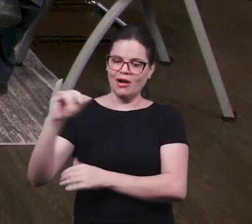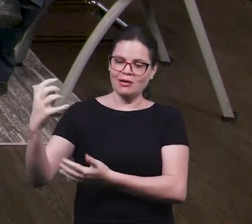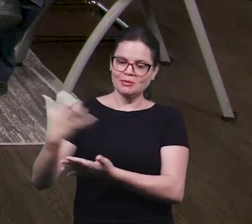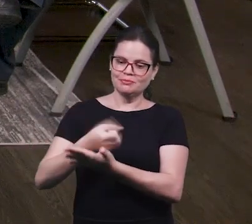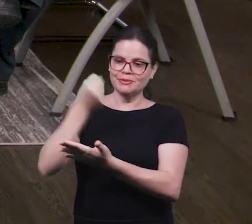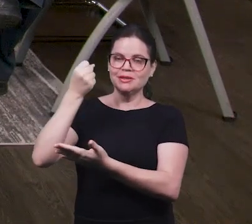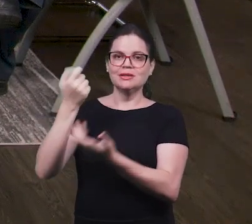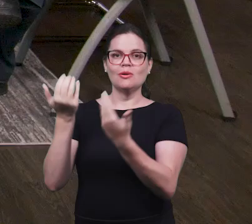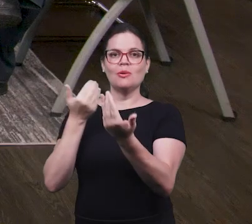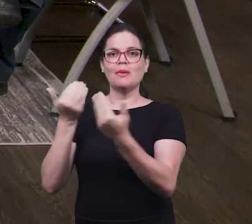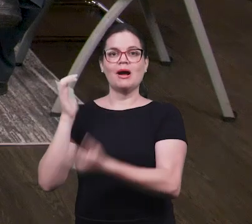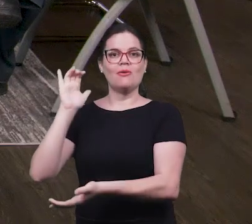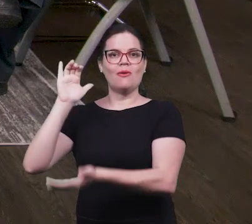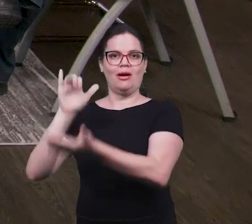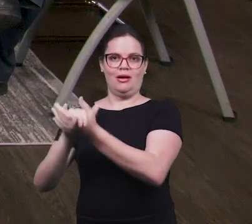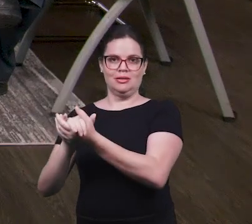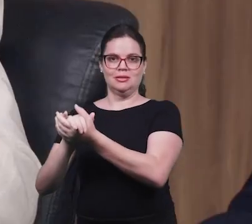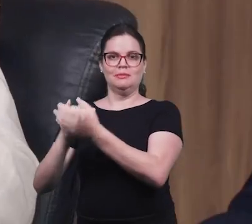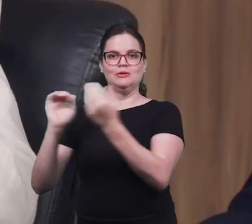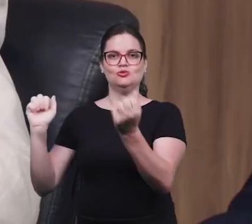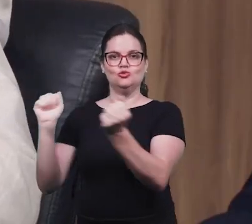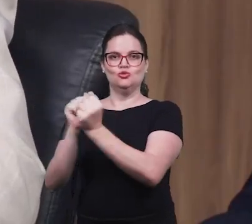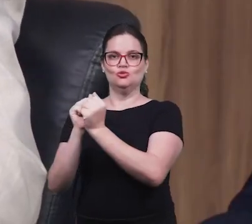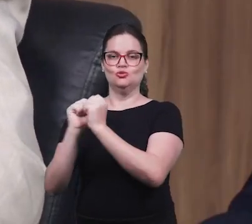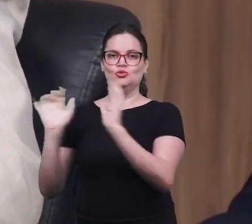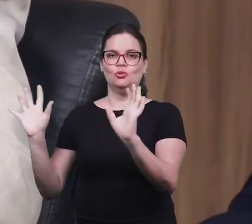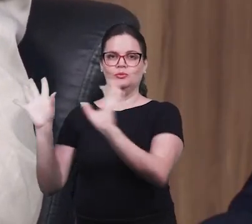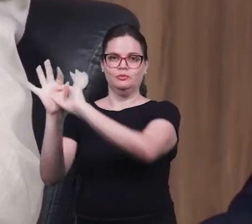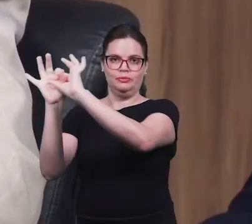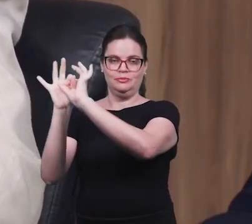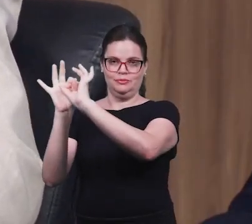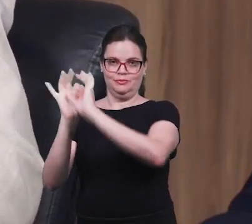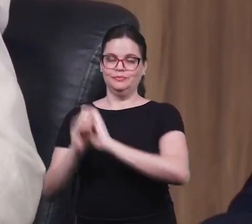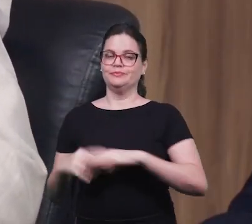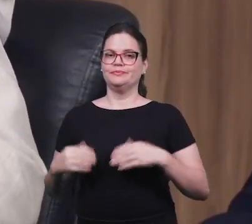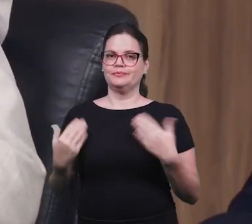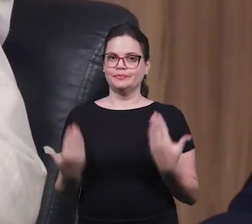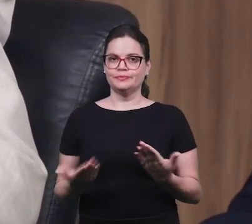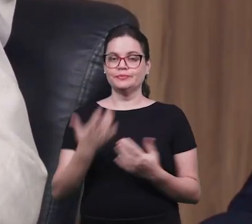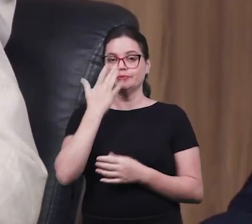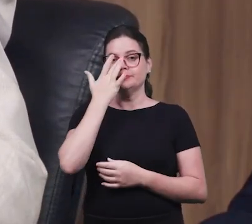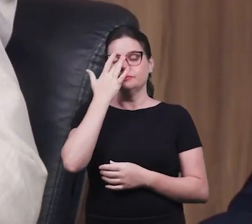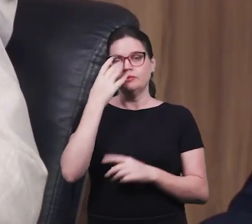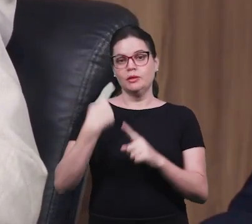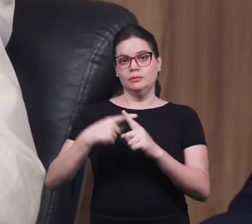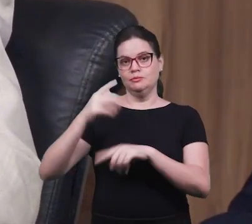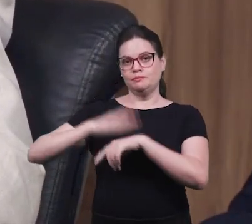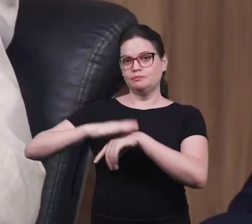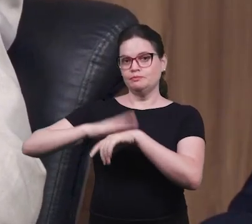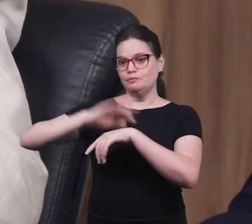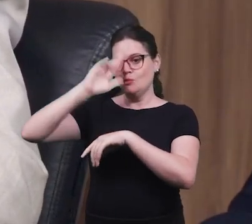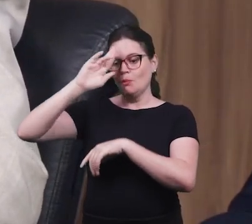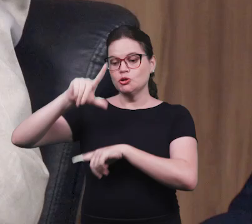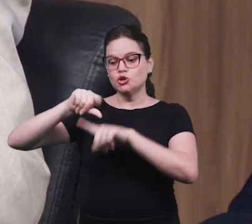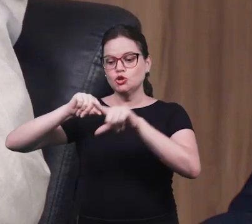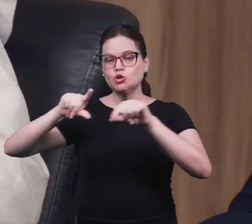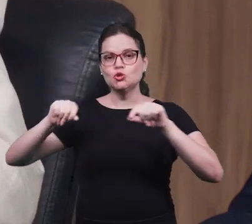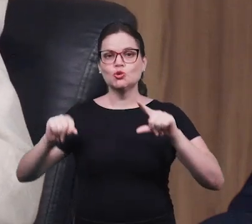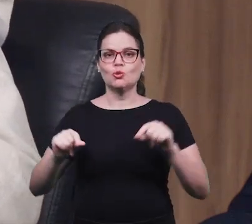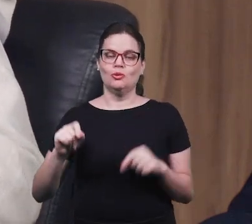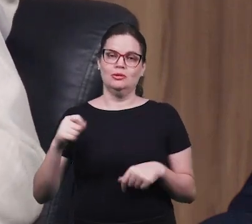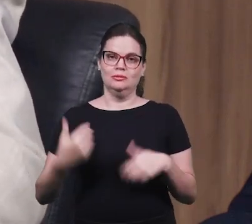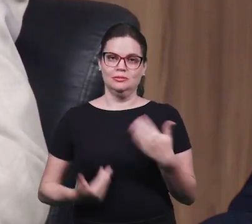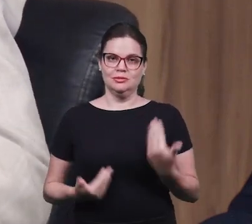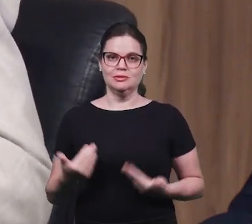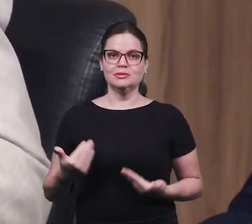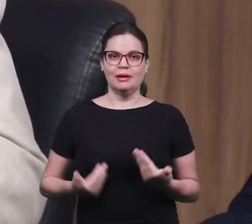o projeto está em andamento. E o que é importante para o crente